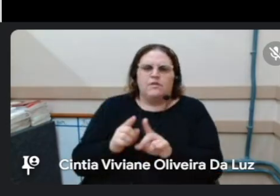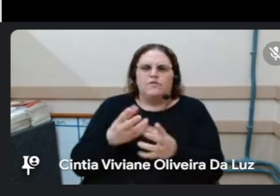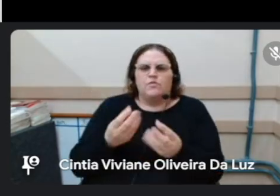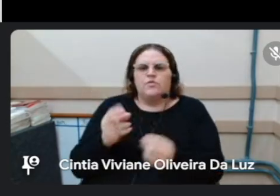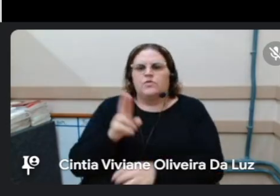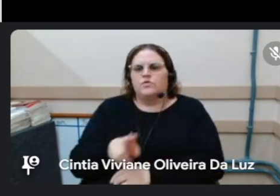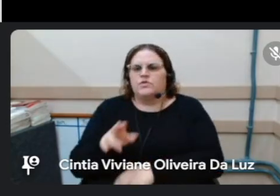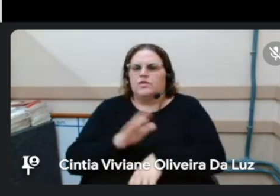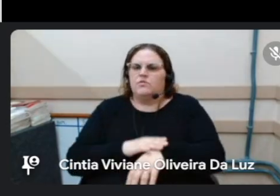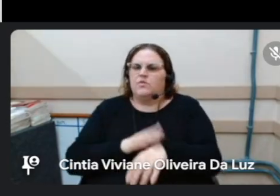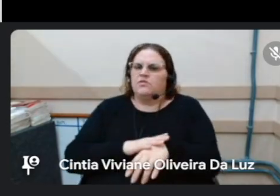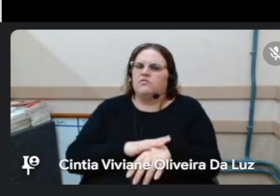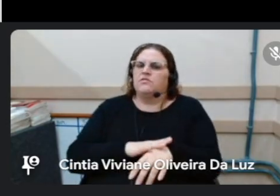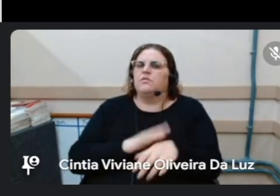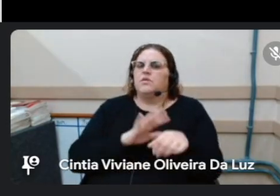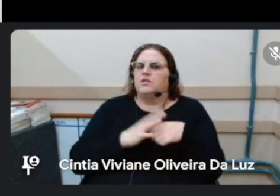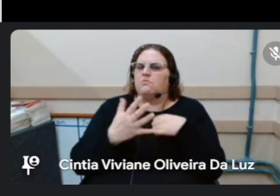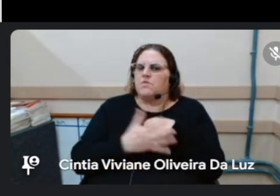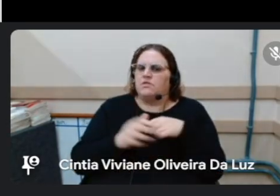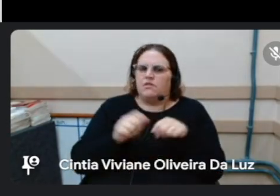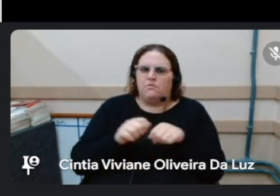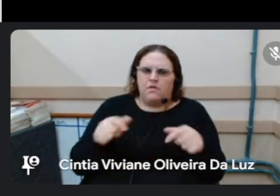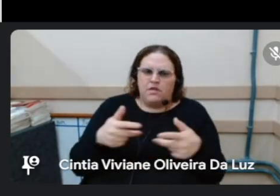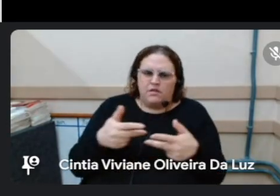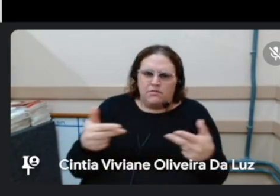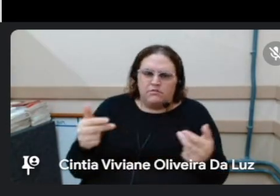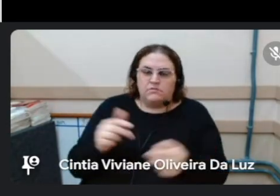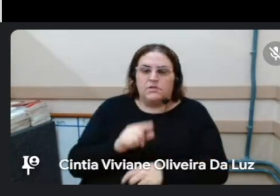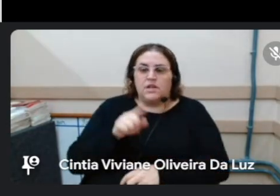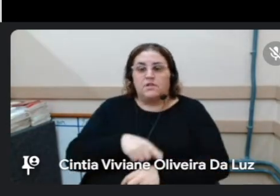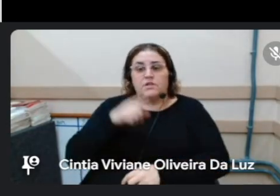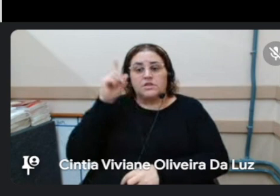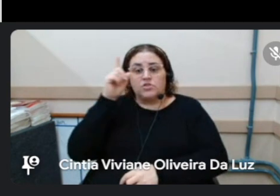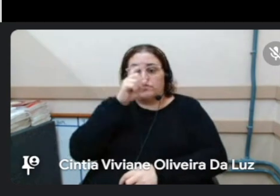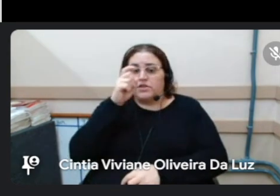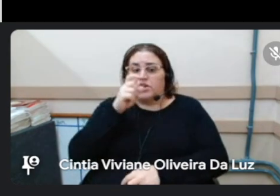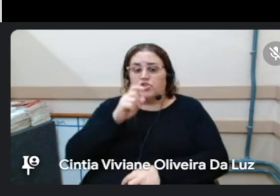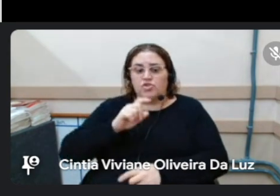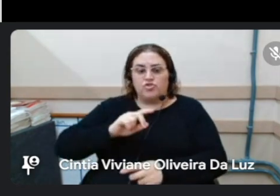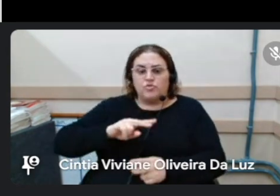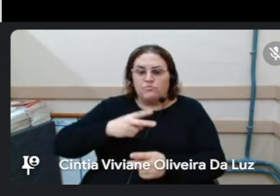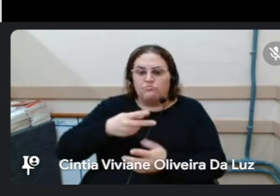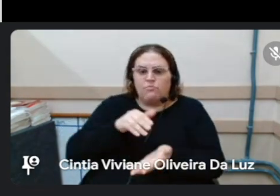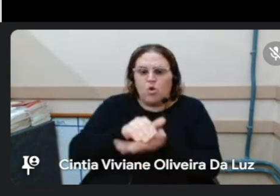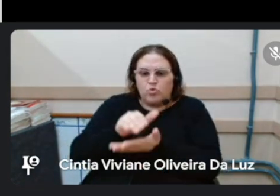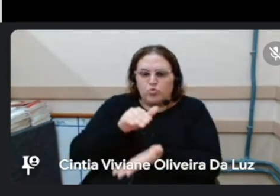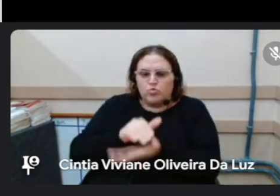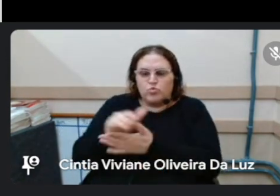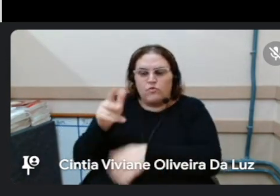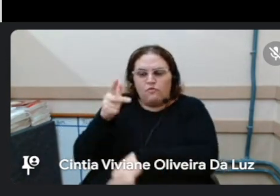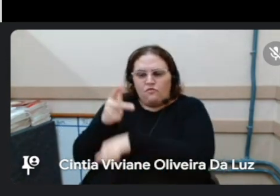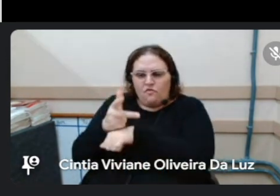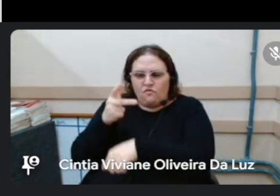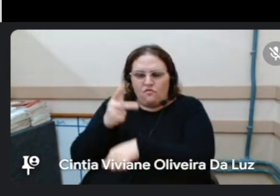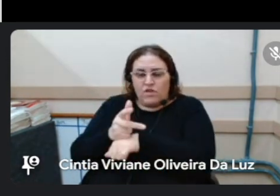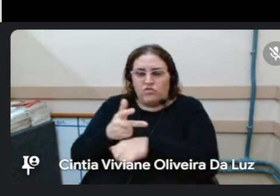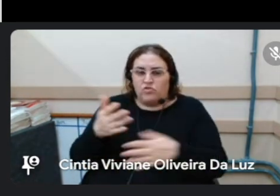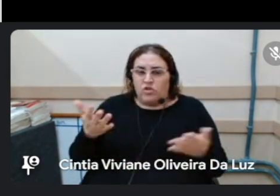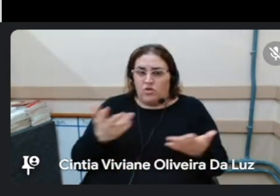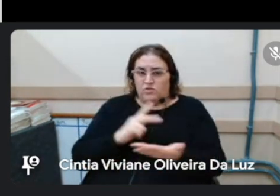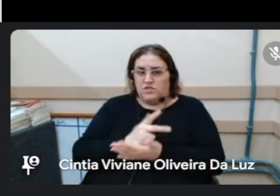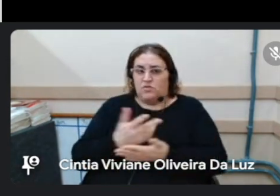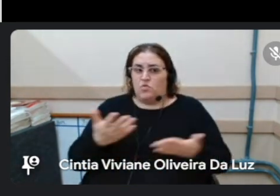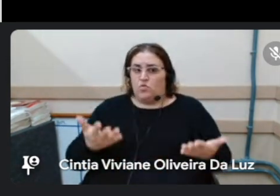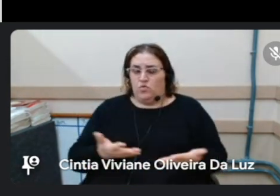emia essa dificuldade de reprodução do vídeo que houve hoje eh foi